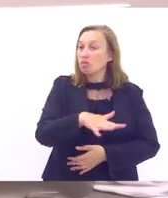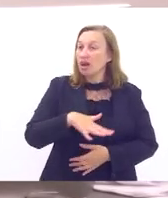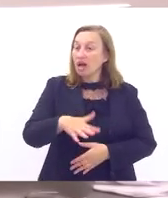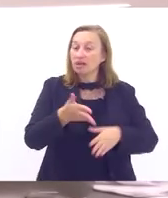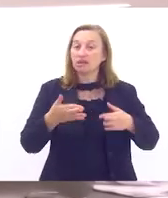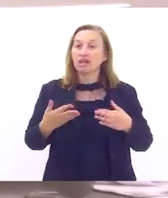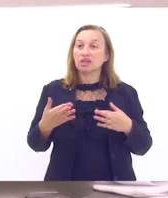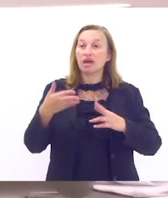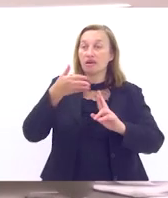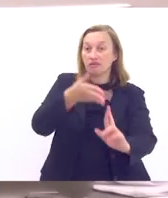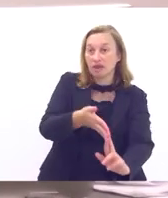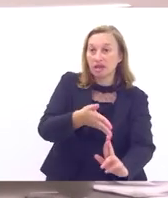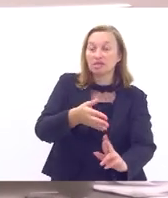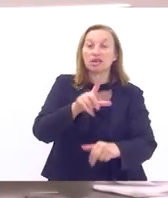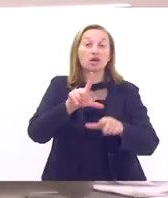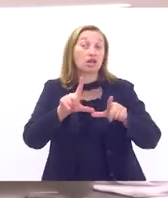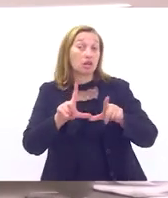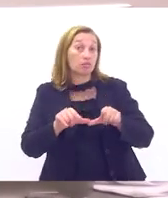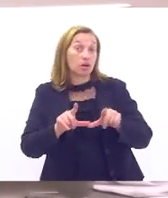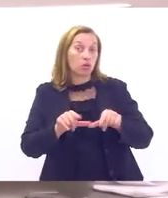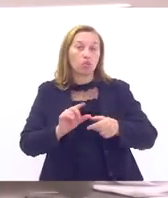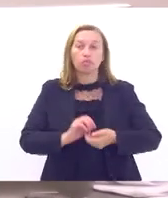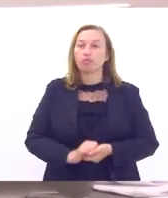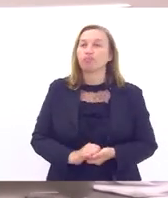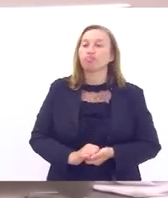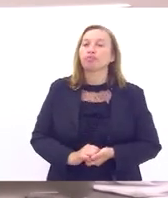referência em Bangu, né?